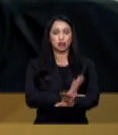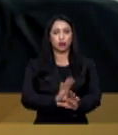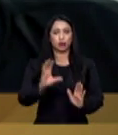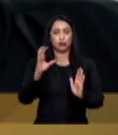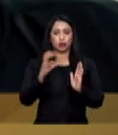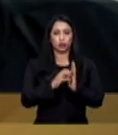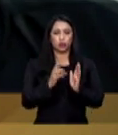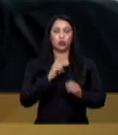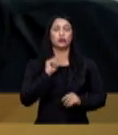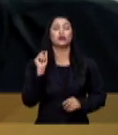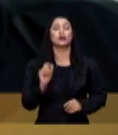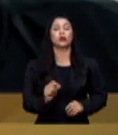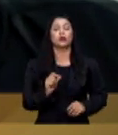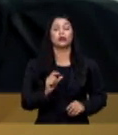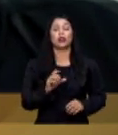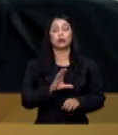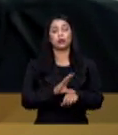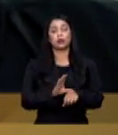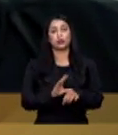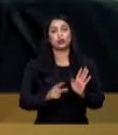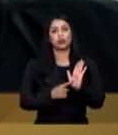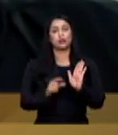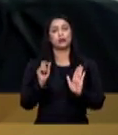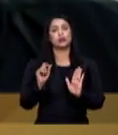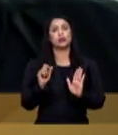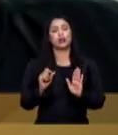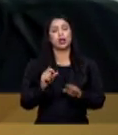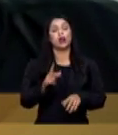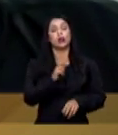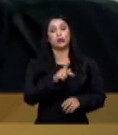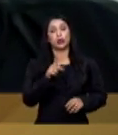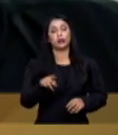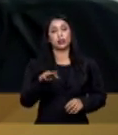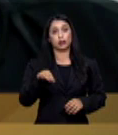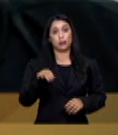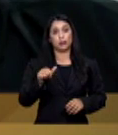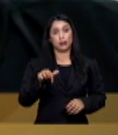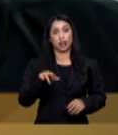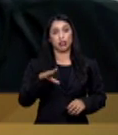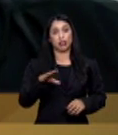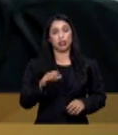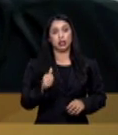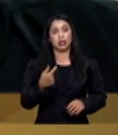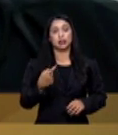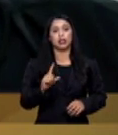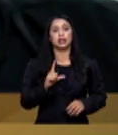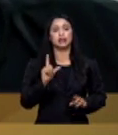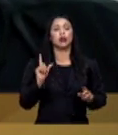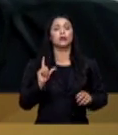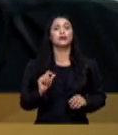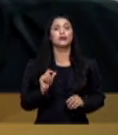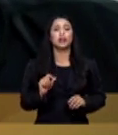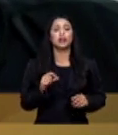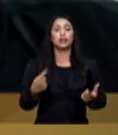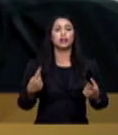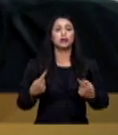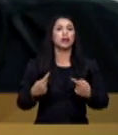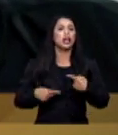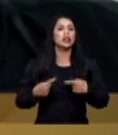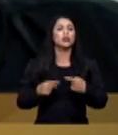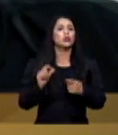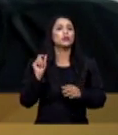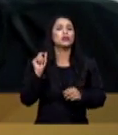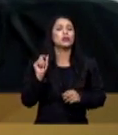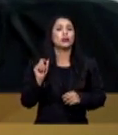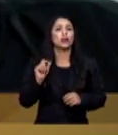37, inciso 9 da Constituição Federal, leciona o professor Massaldo Stenfield. abro aspas, houve também discussão a respeito da